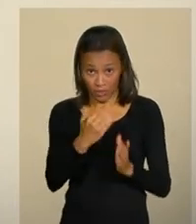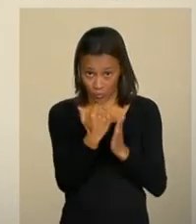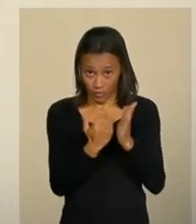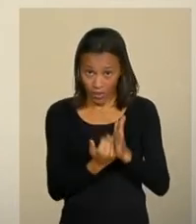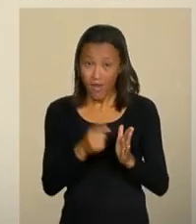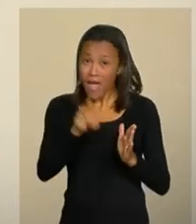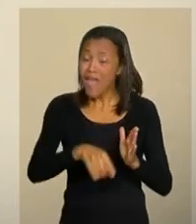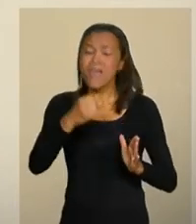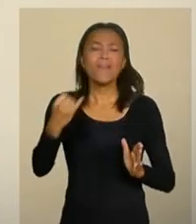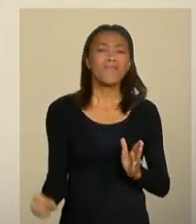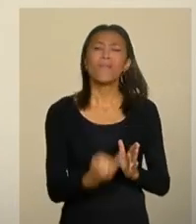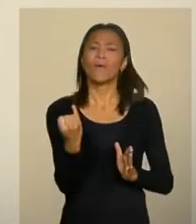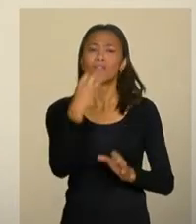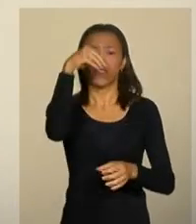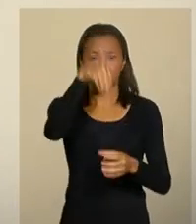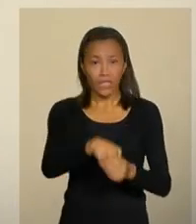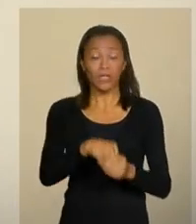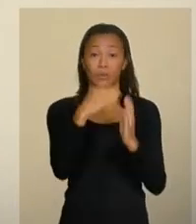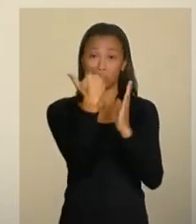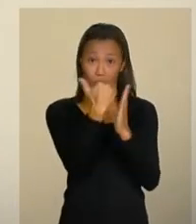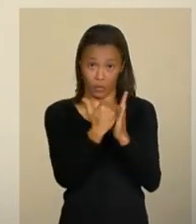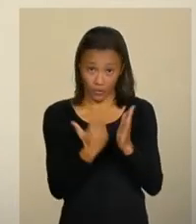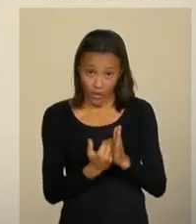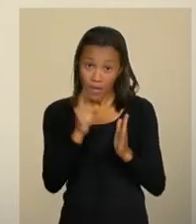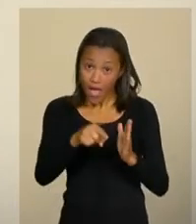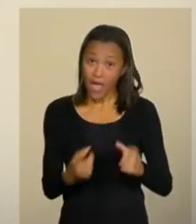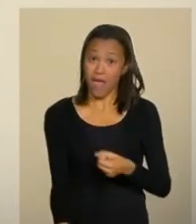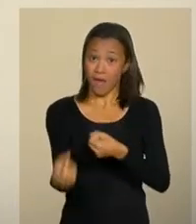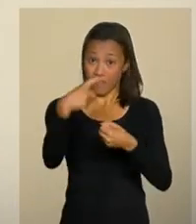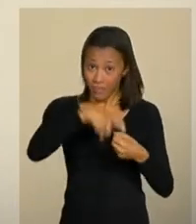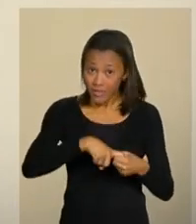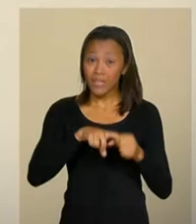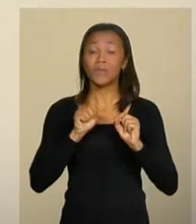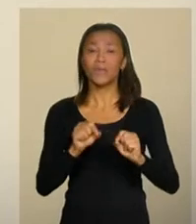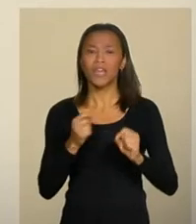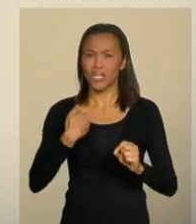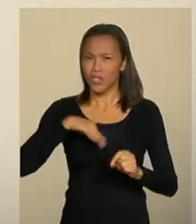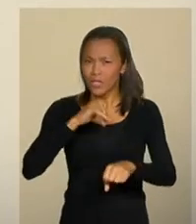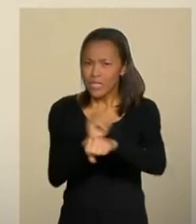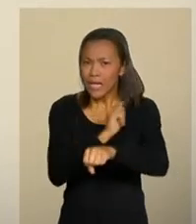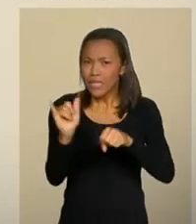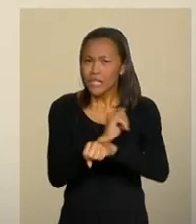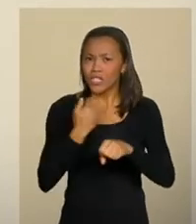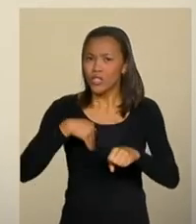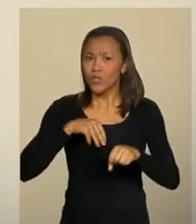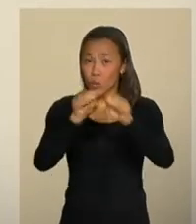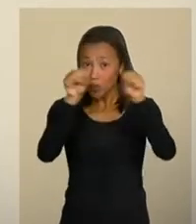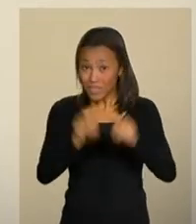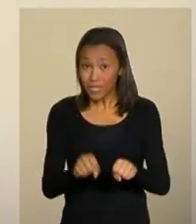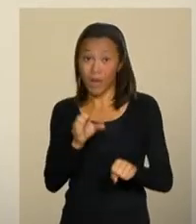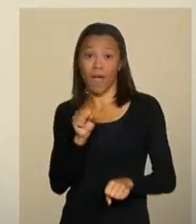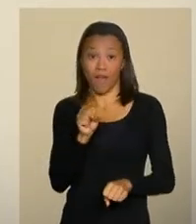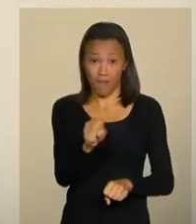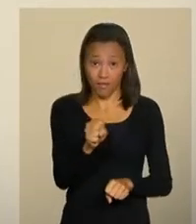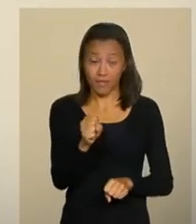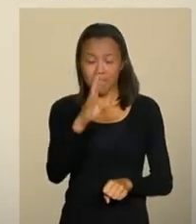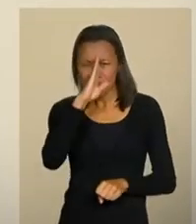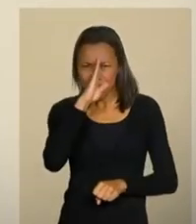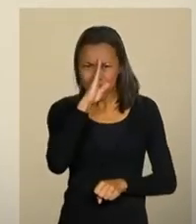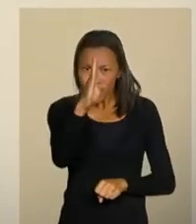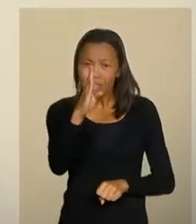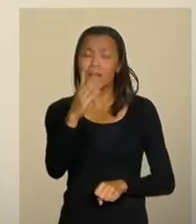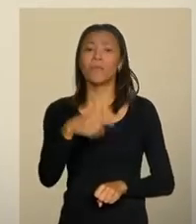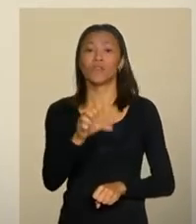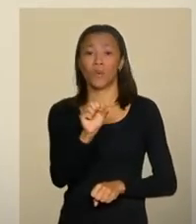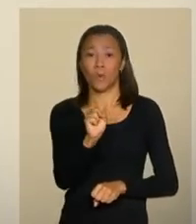importantíssima Luciano dentro do Pronatec é a parceria estratégica que nós firmamos com o sistema S principalmente com